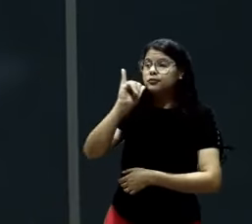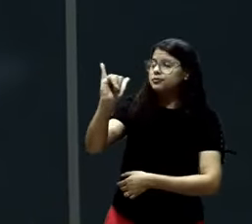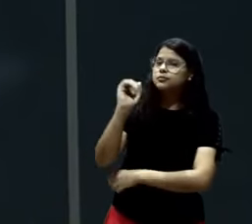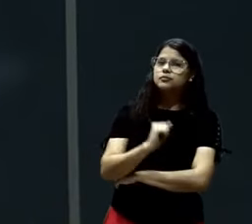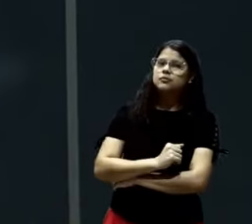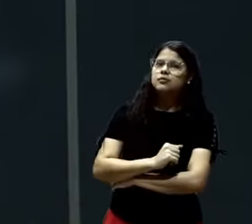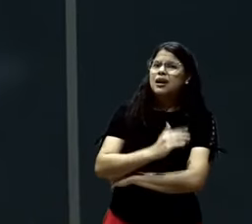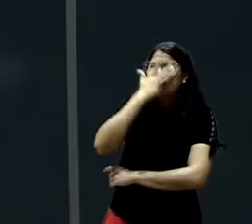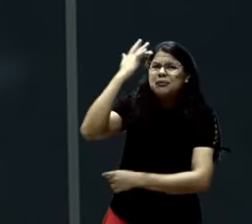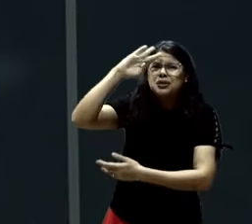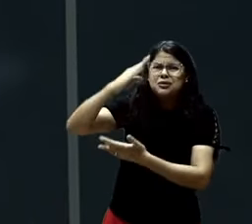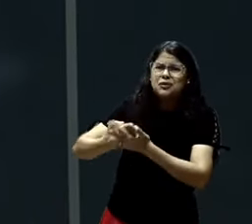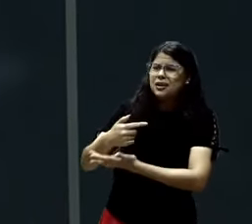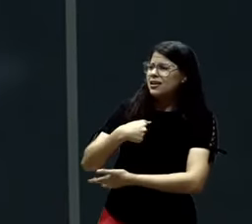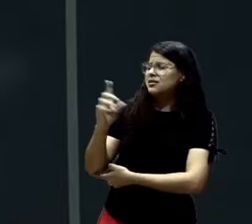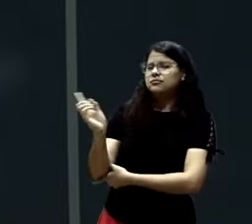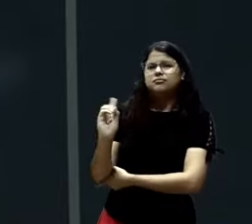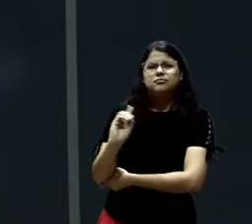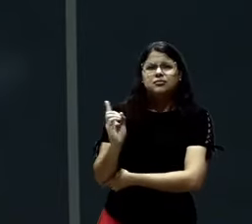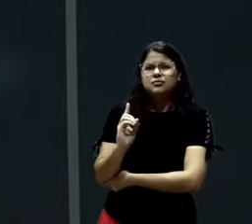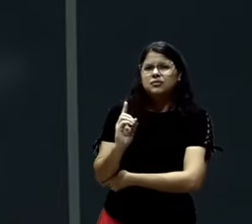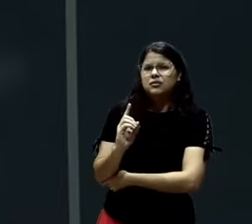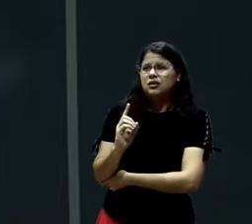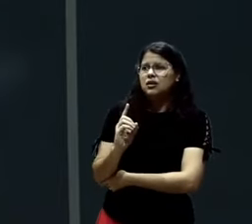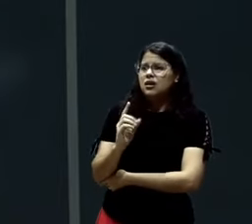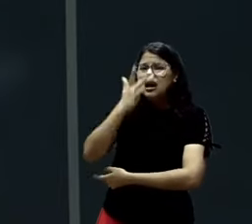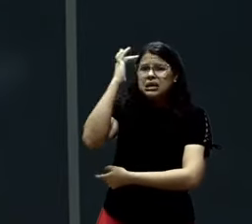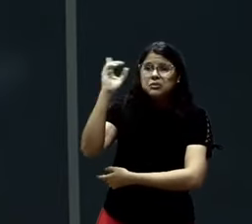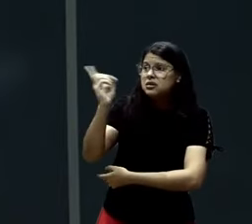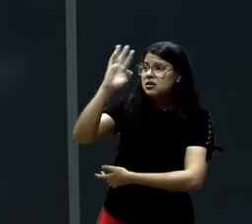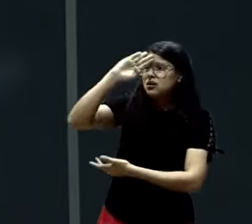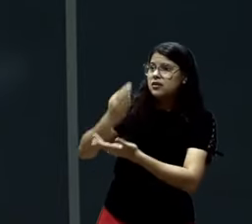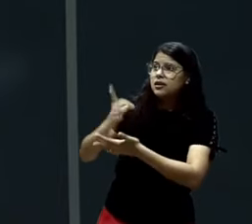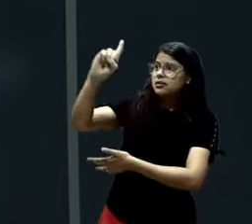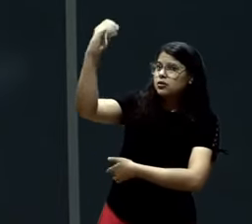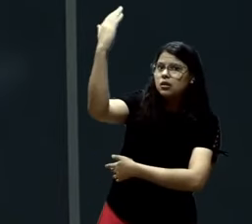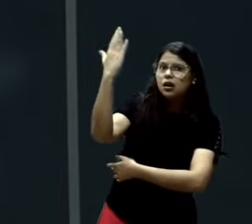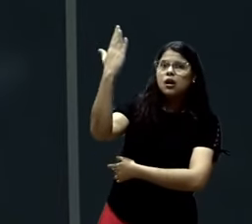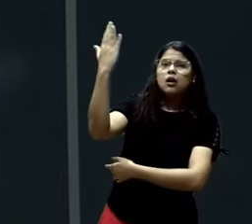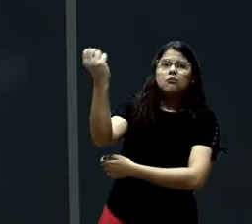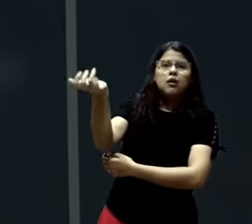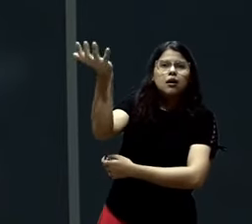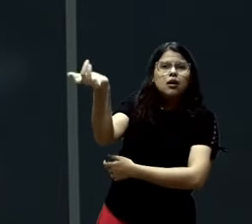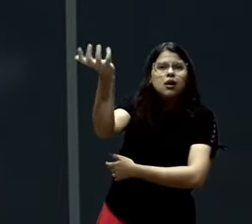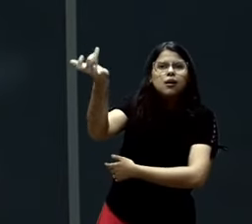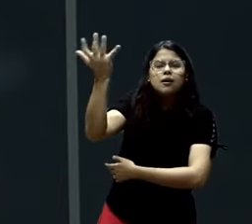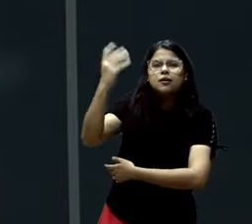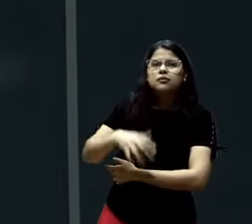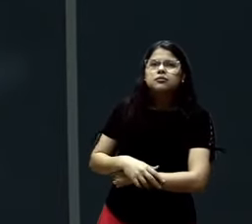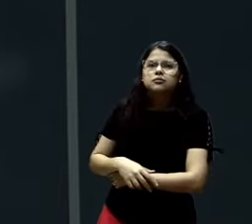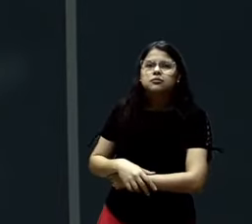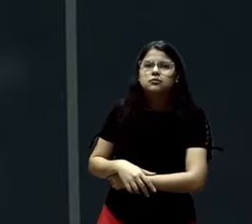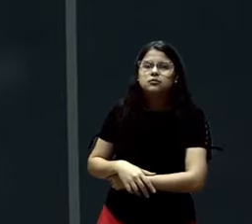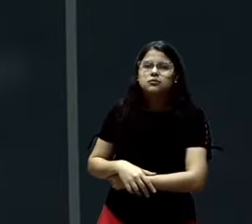eles não vão acreditar em mim. Eles não vão acreditar que o Senhor apareceu para mim. Olha o que Deus faz. Moisés, você está com